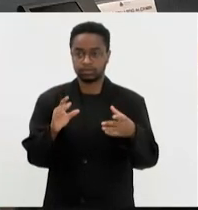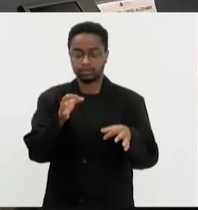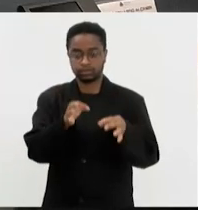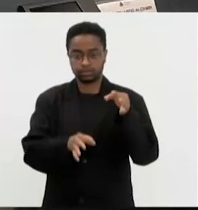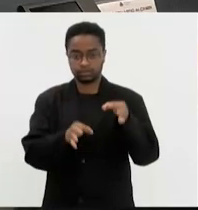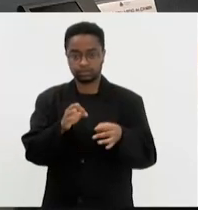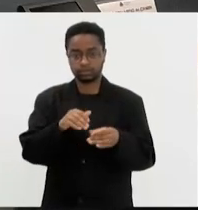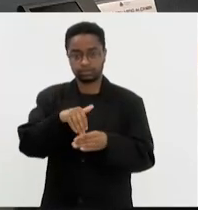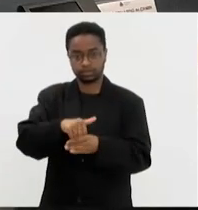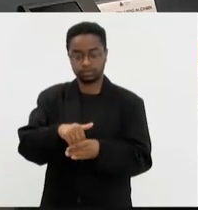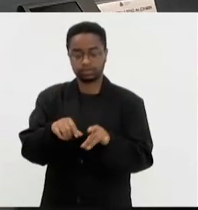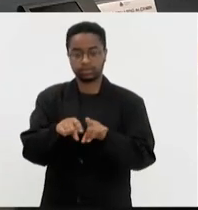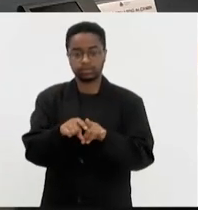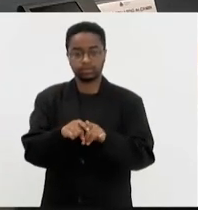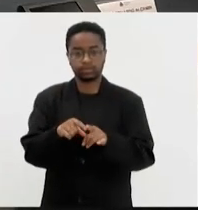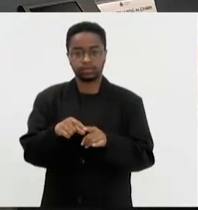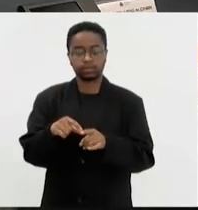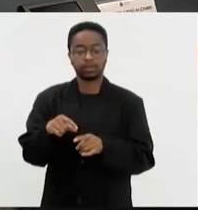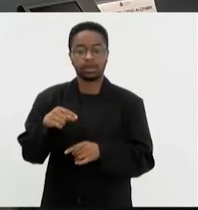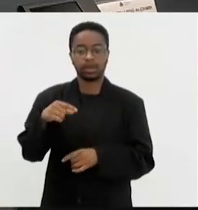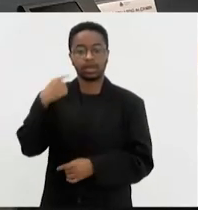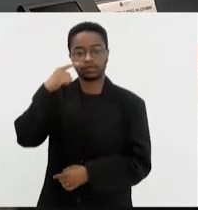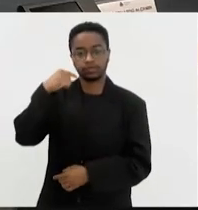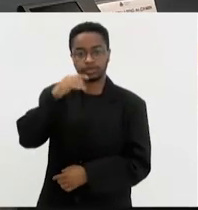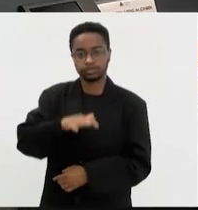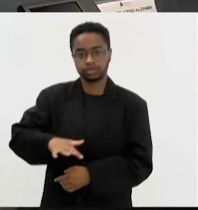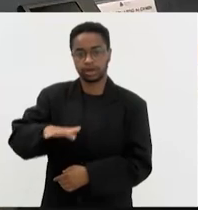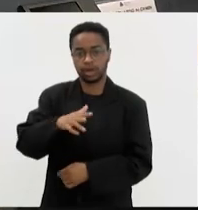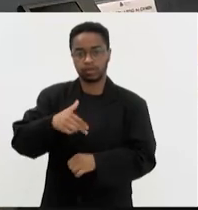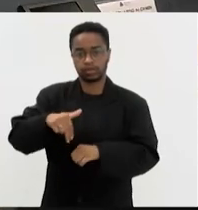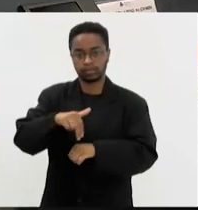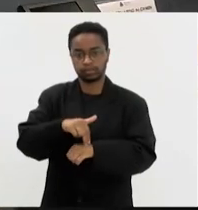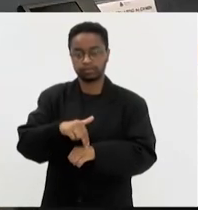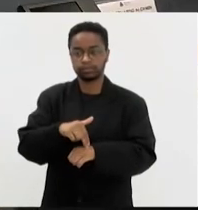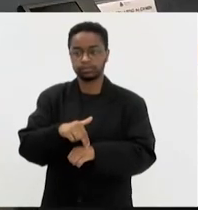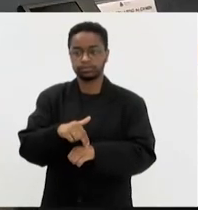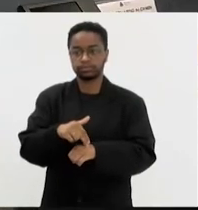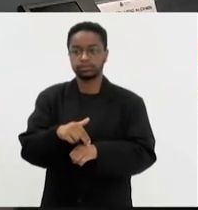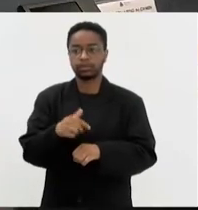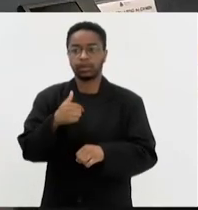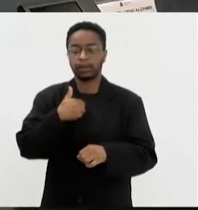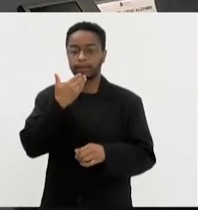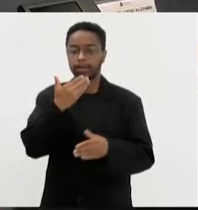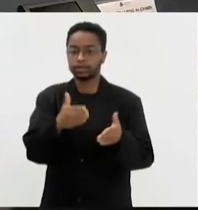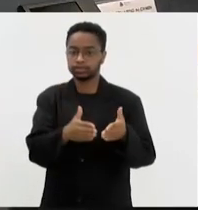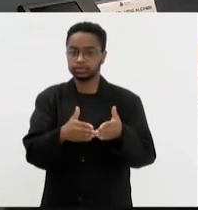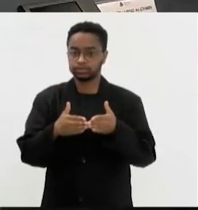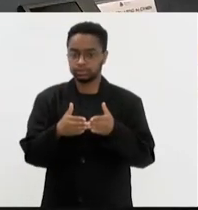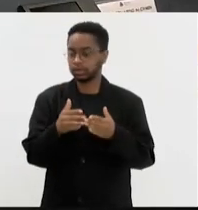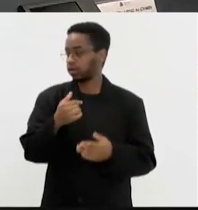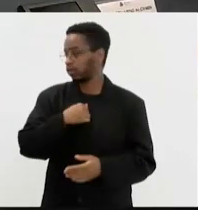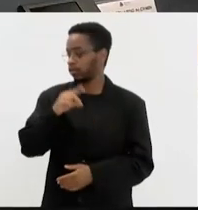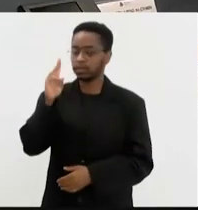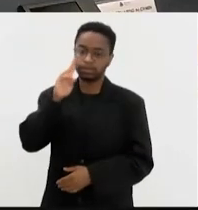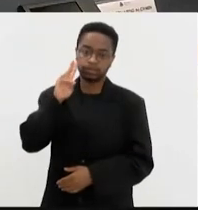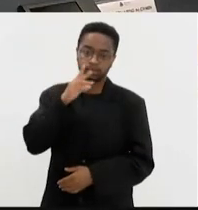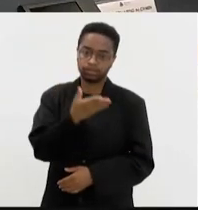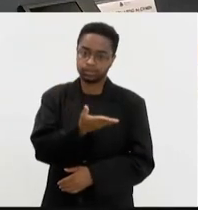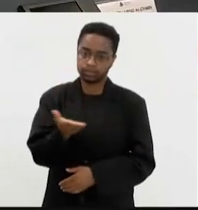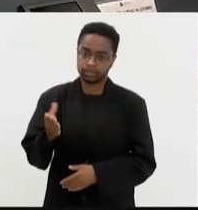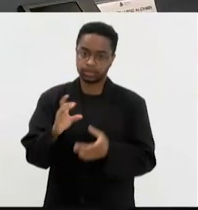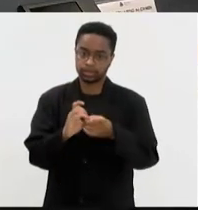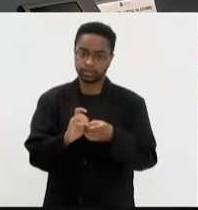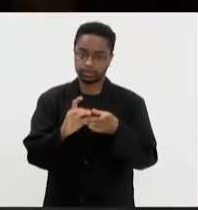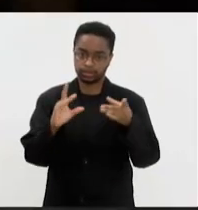eleitoral e Advocacia Geral da União e eu peço licença para lembrar que a